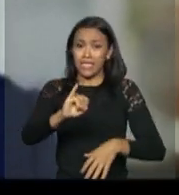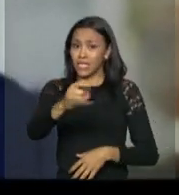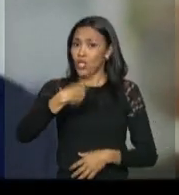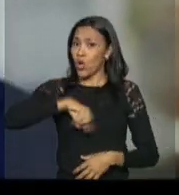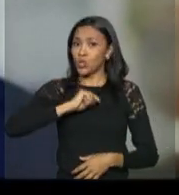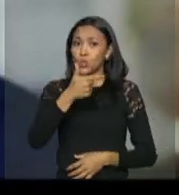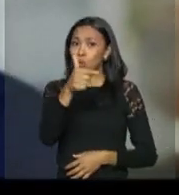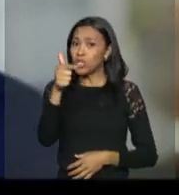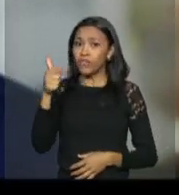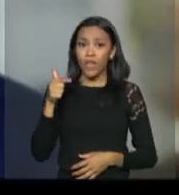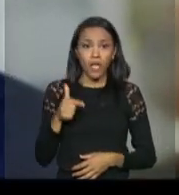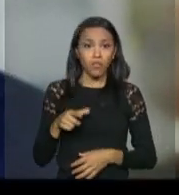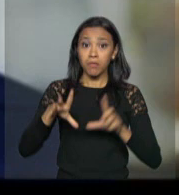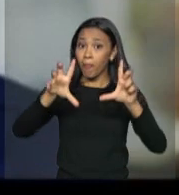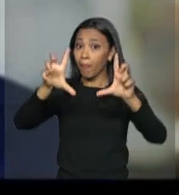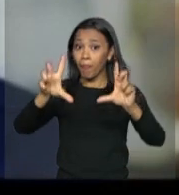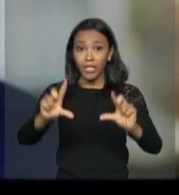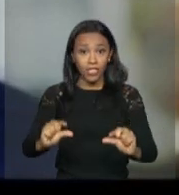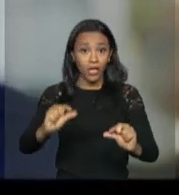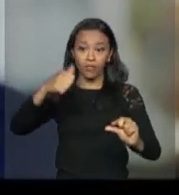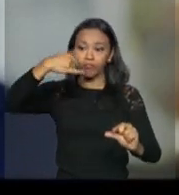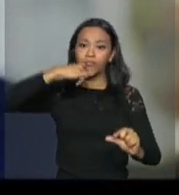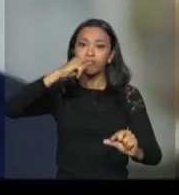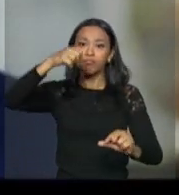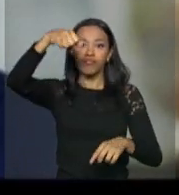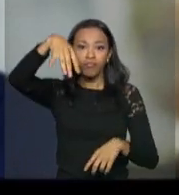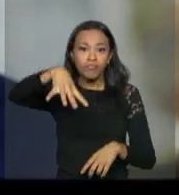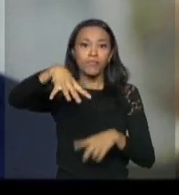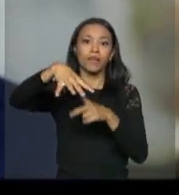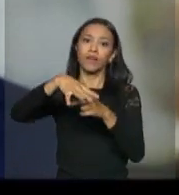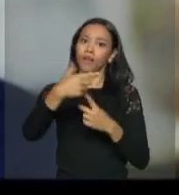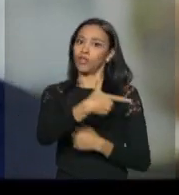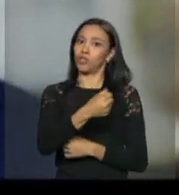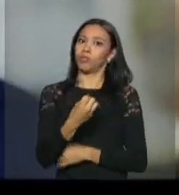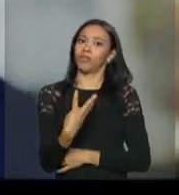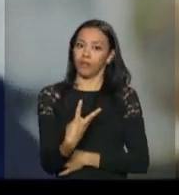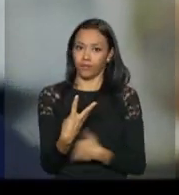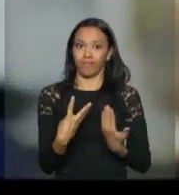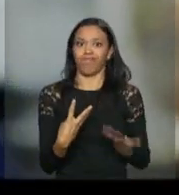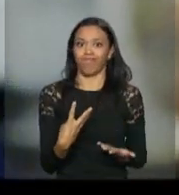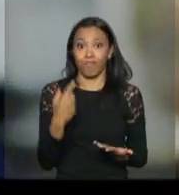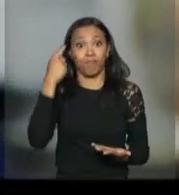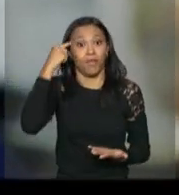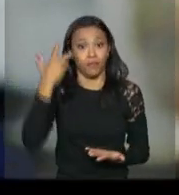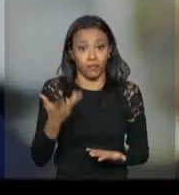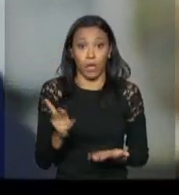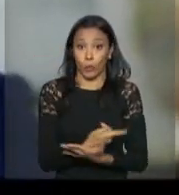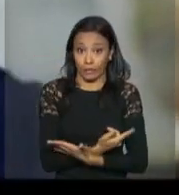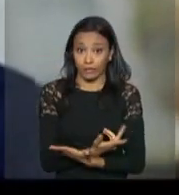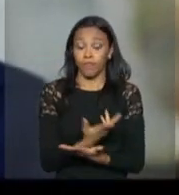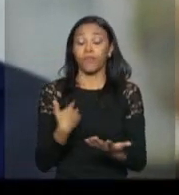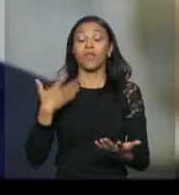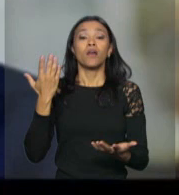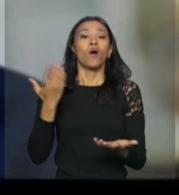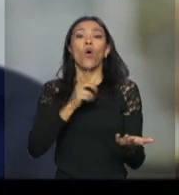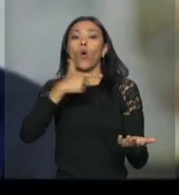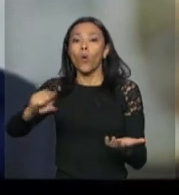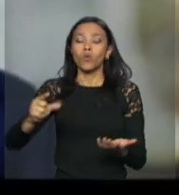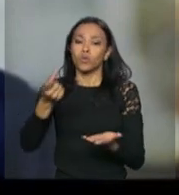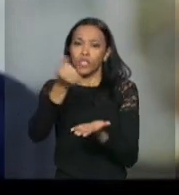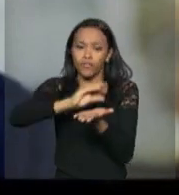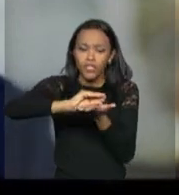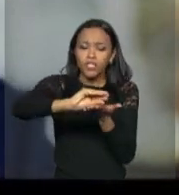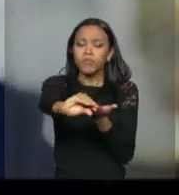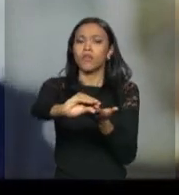nós não tivéssemos baixado as tarifas de energia em 2013. Os investimentos que fizemos em geração